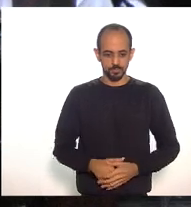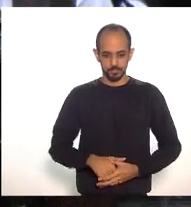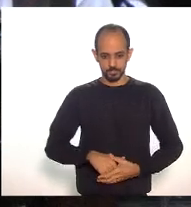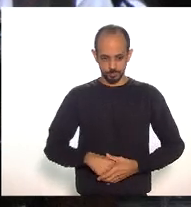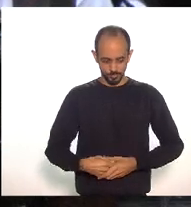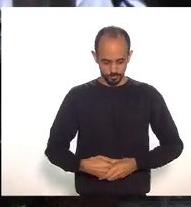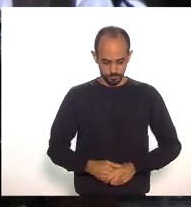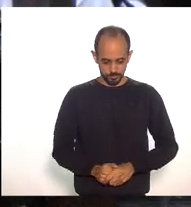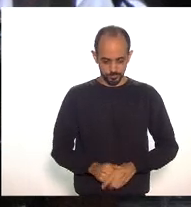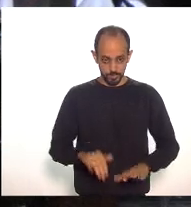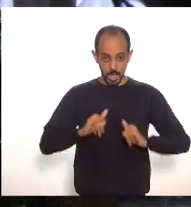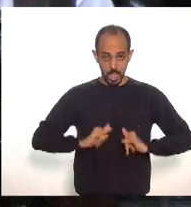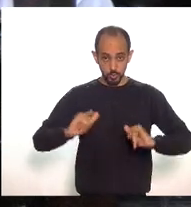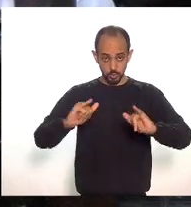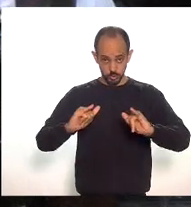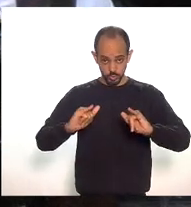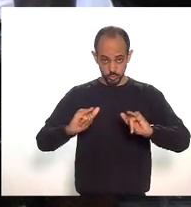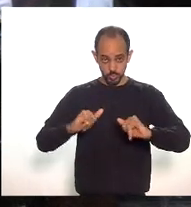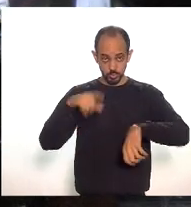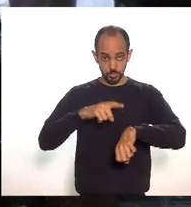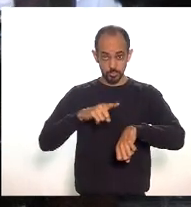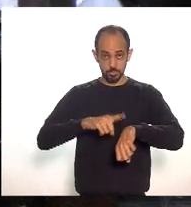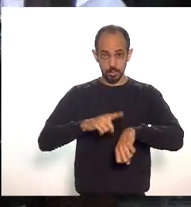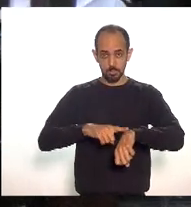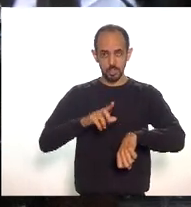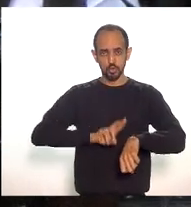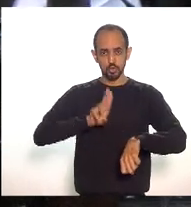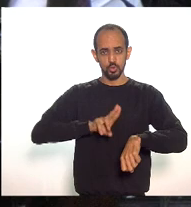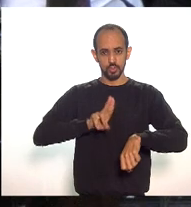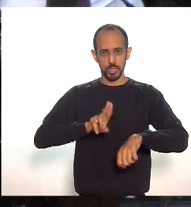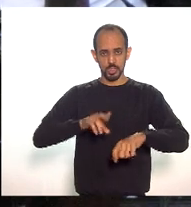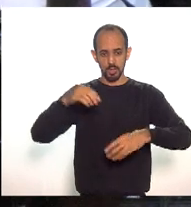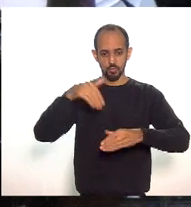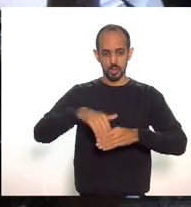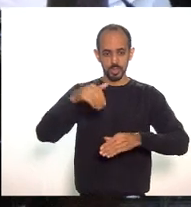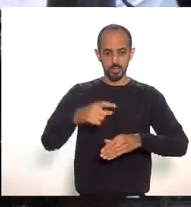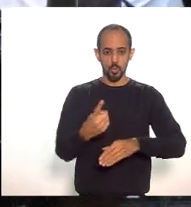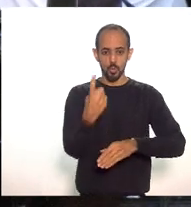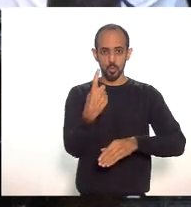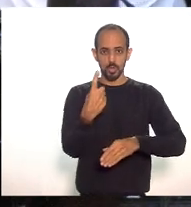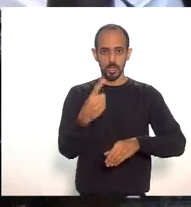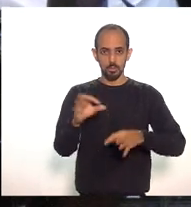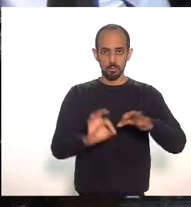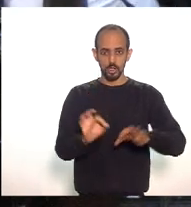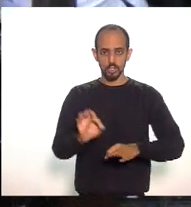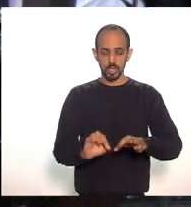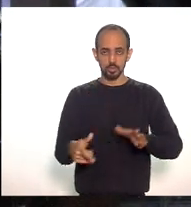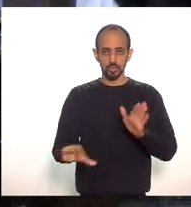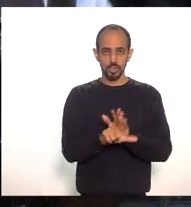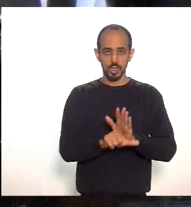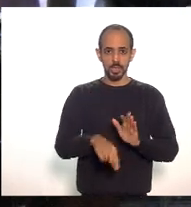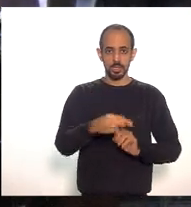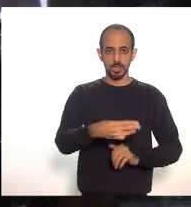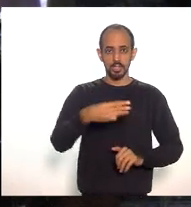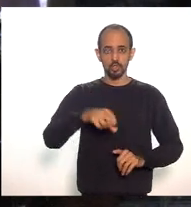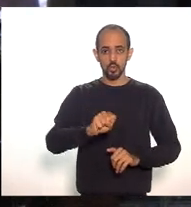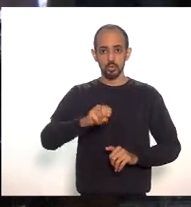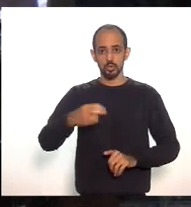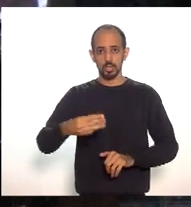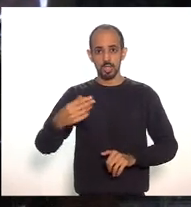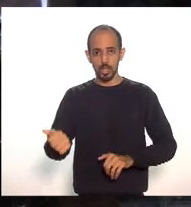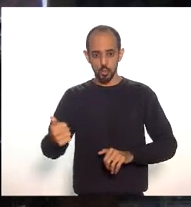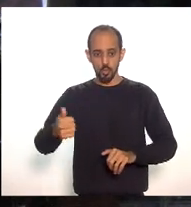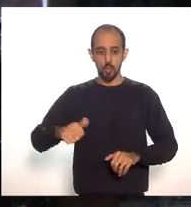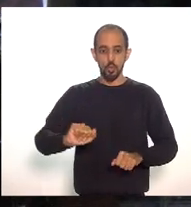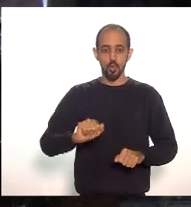o anuncio é regime de urgência em votação em discussão única projeto de lei 38 31 de 2021